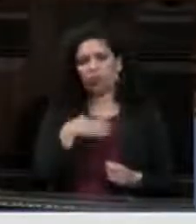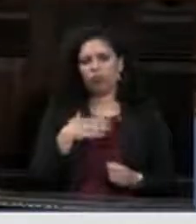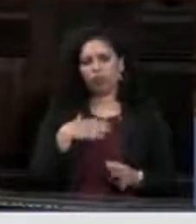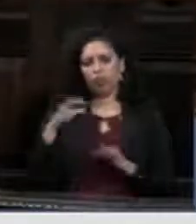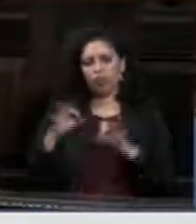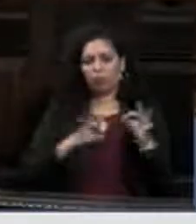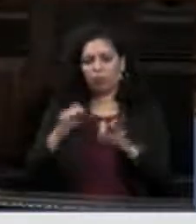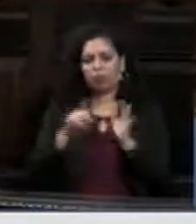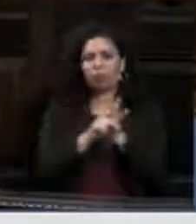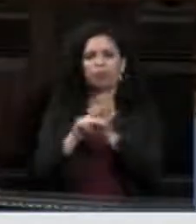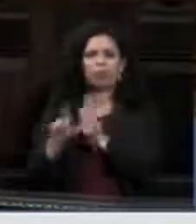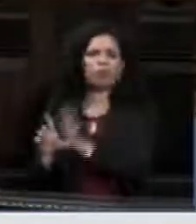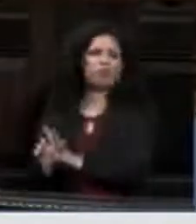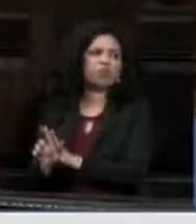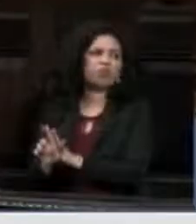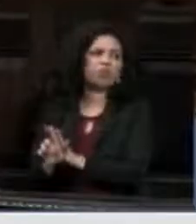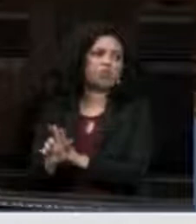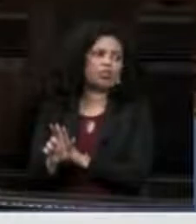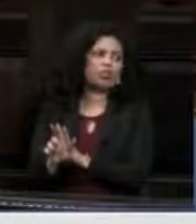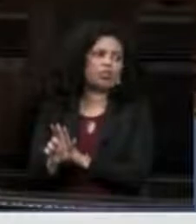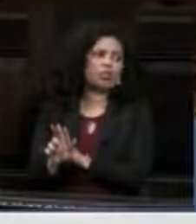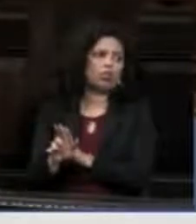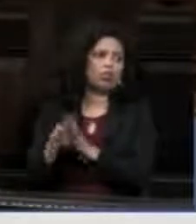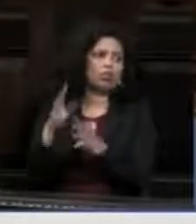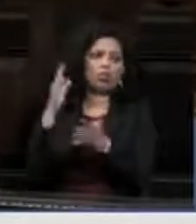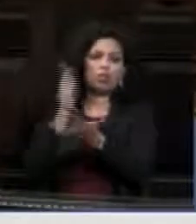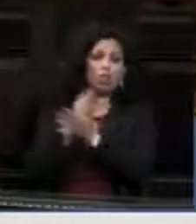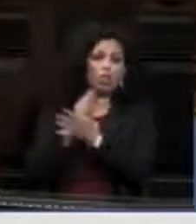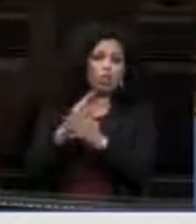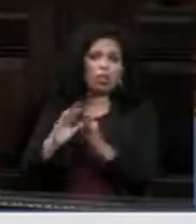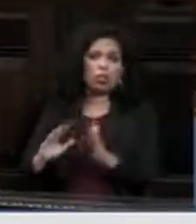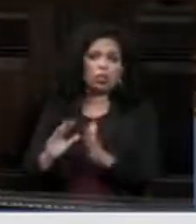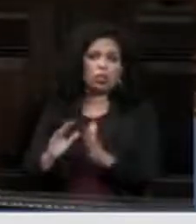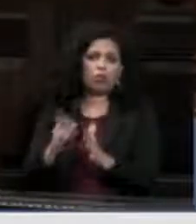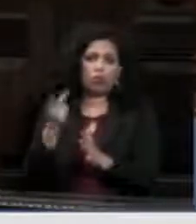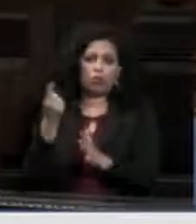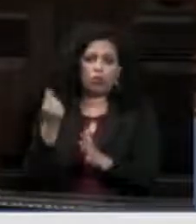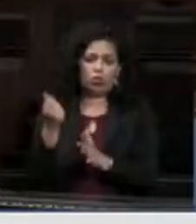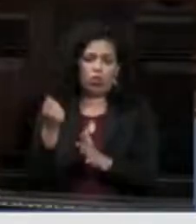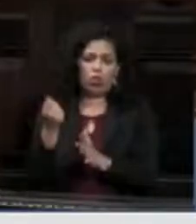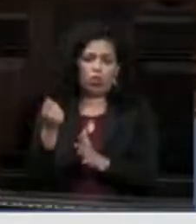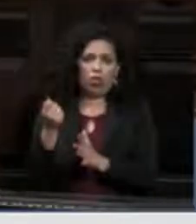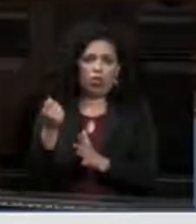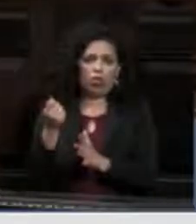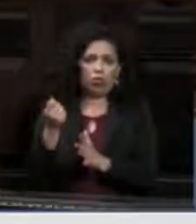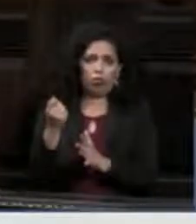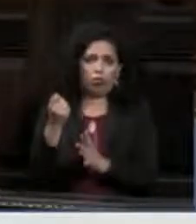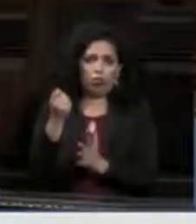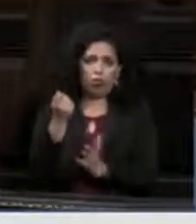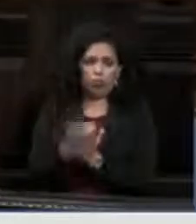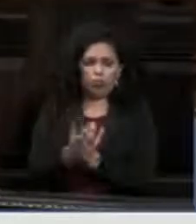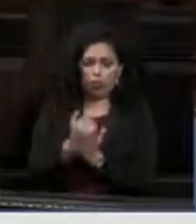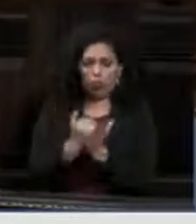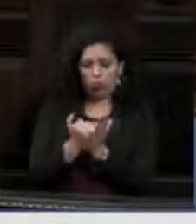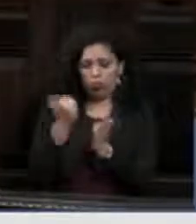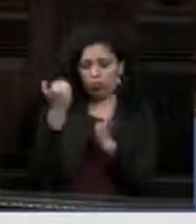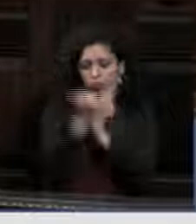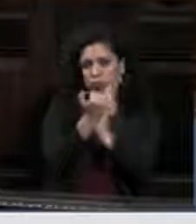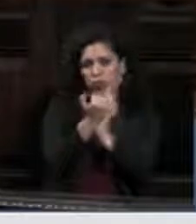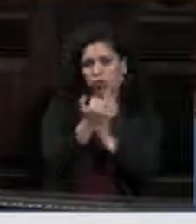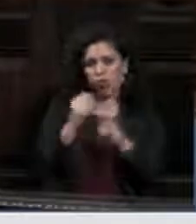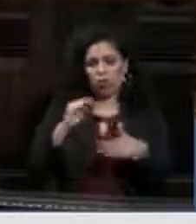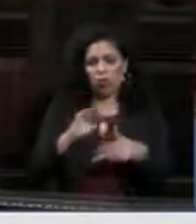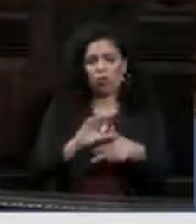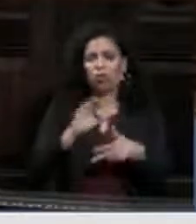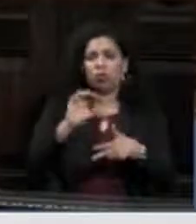lei que acaba com os supersalários no Executivo. Porque a gente sabe o caso de vários secretários, cedido